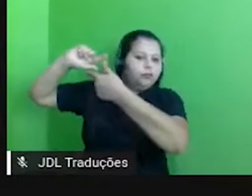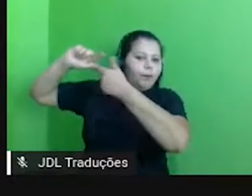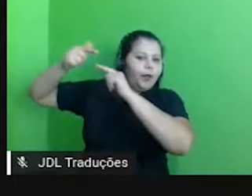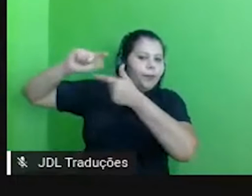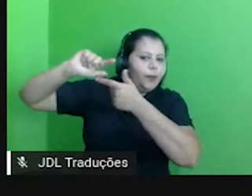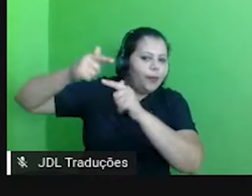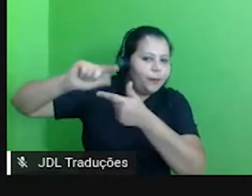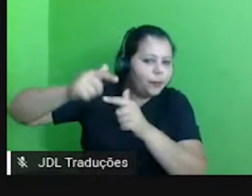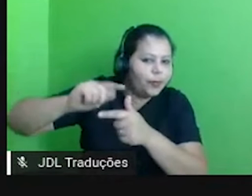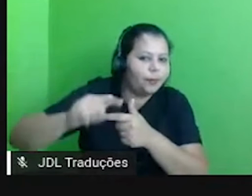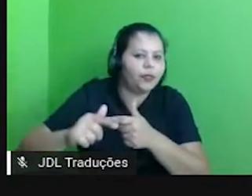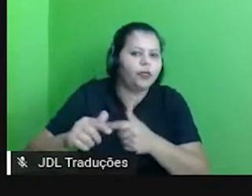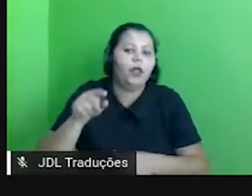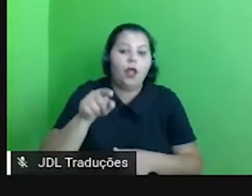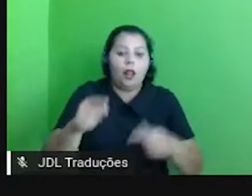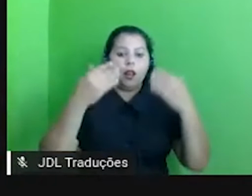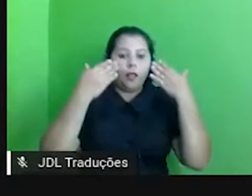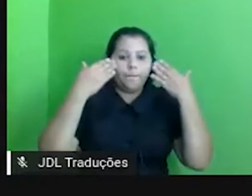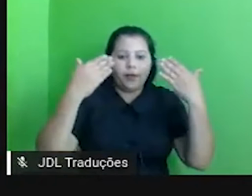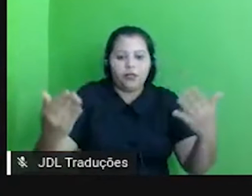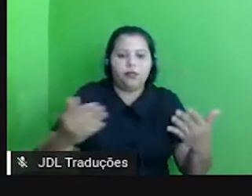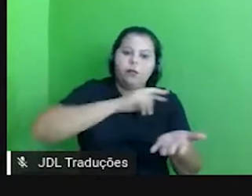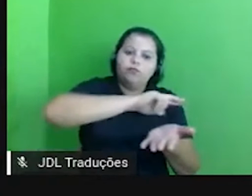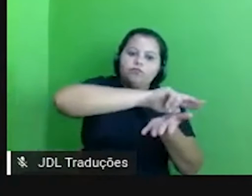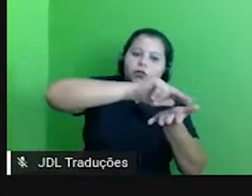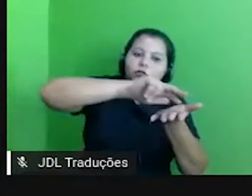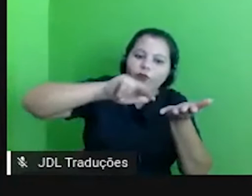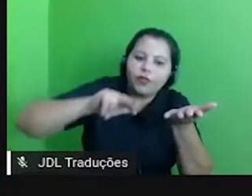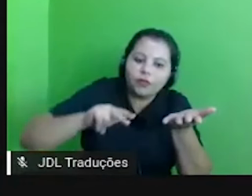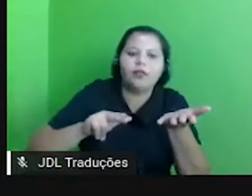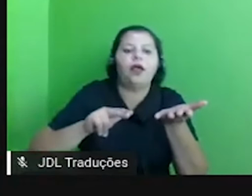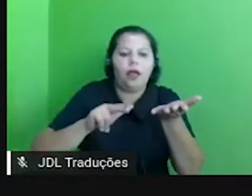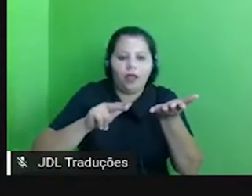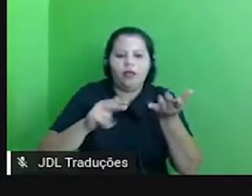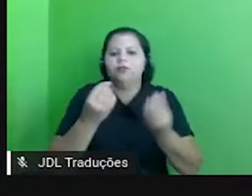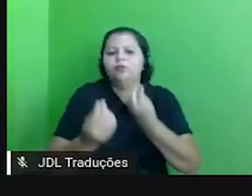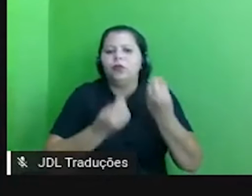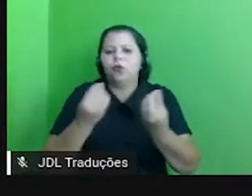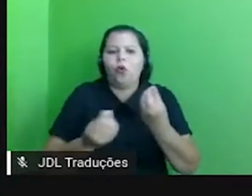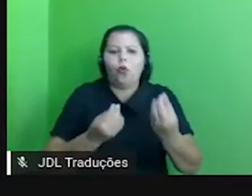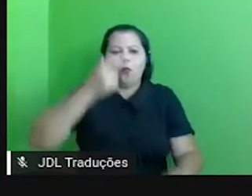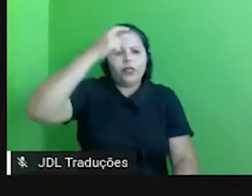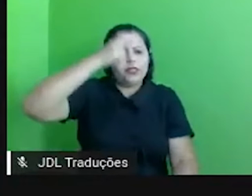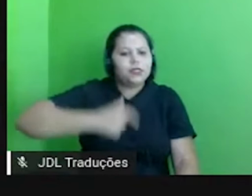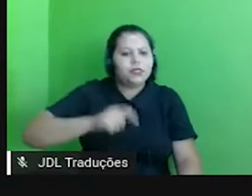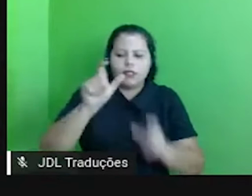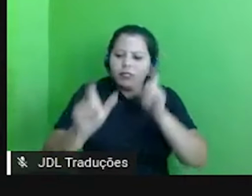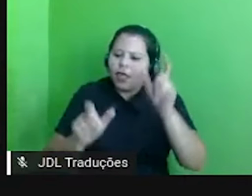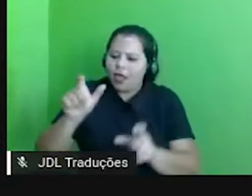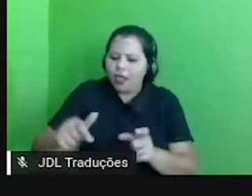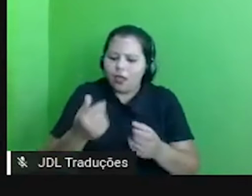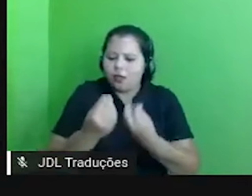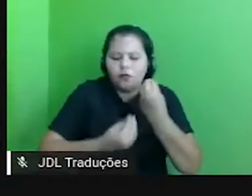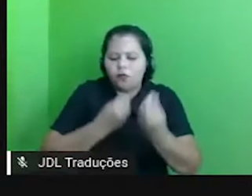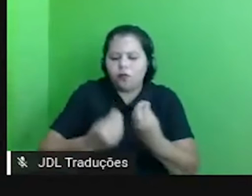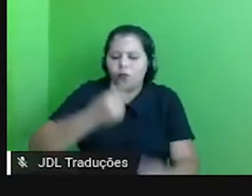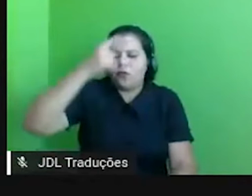ela apresenta uma diversidade várias maneiras de ser e também de ser mulher